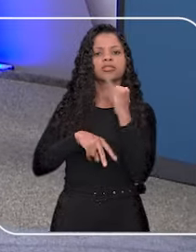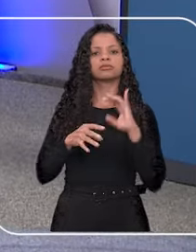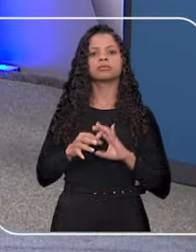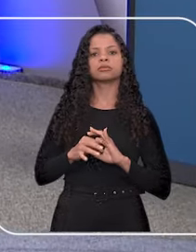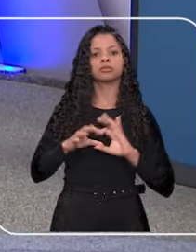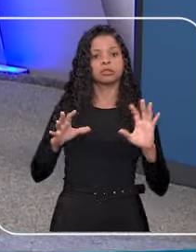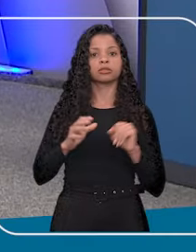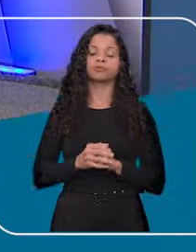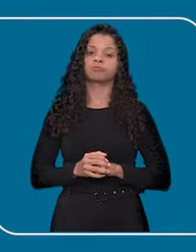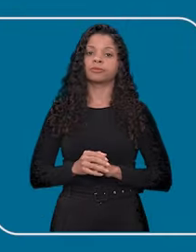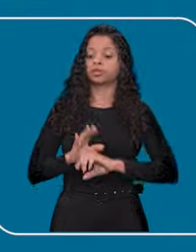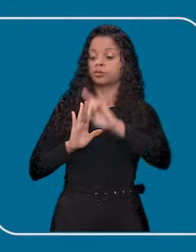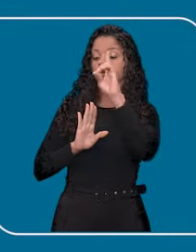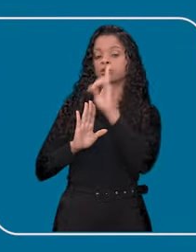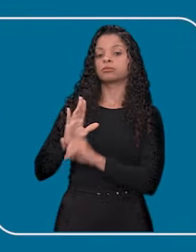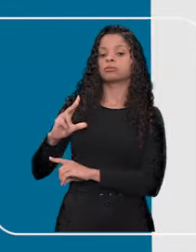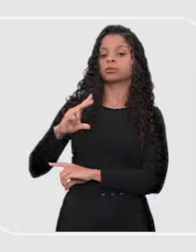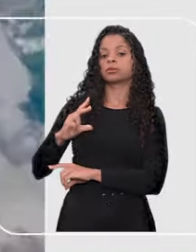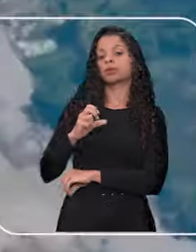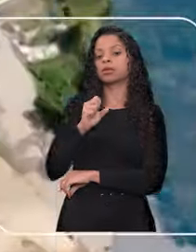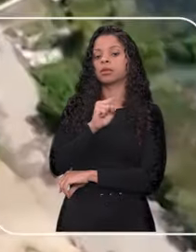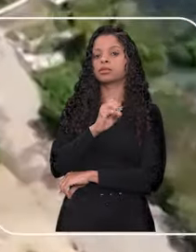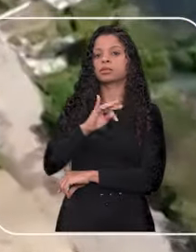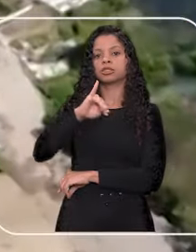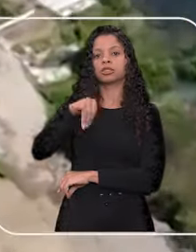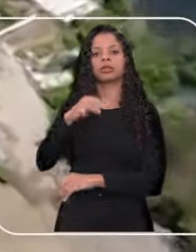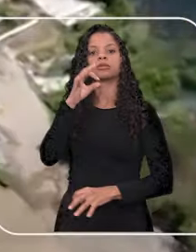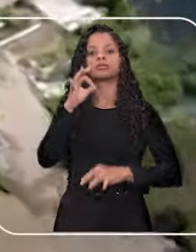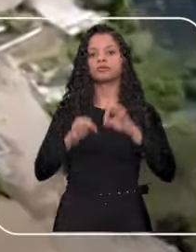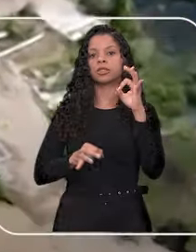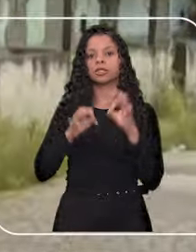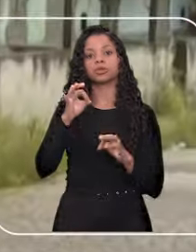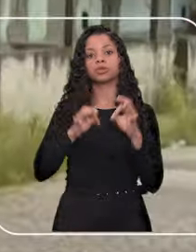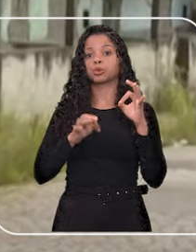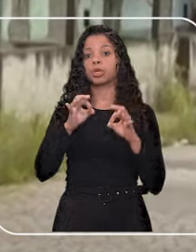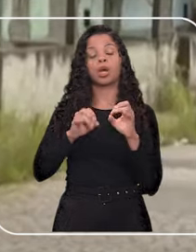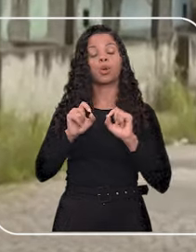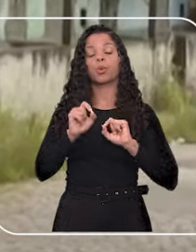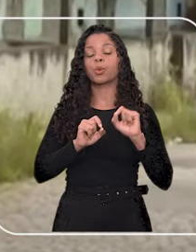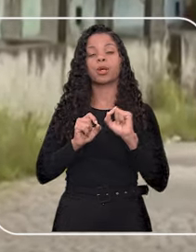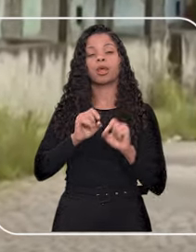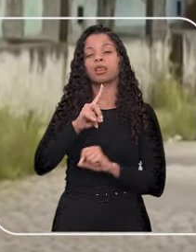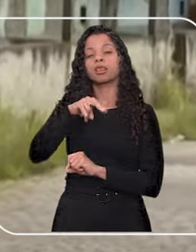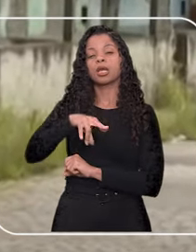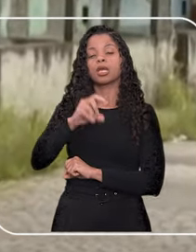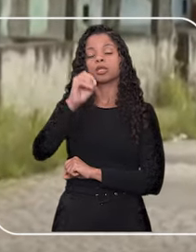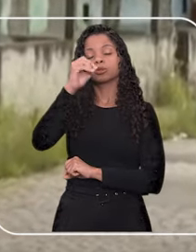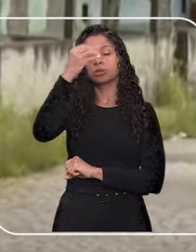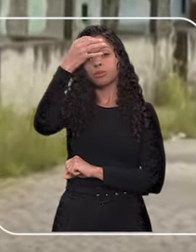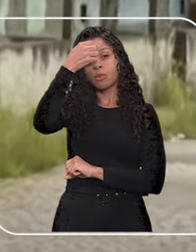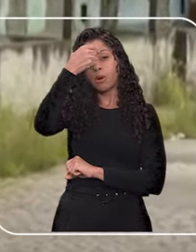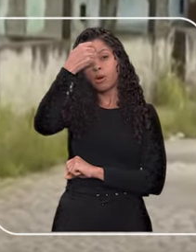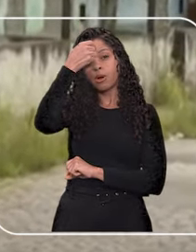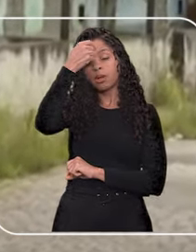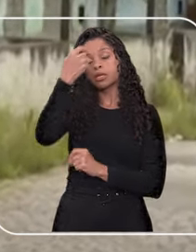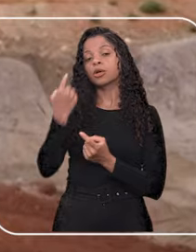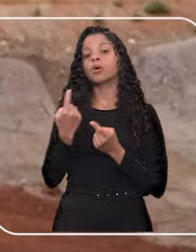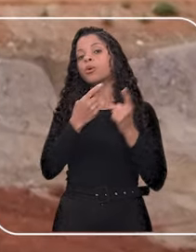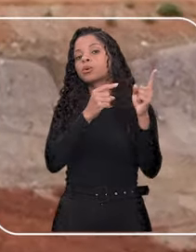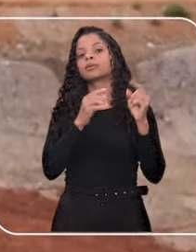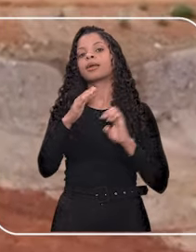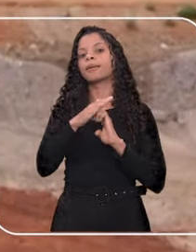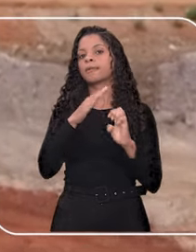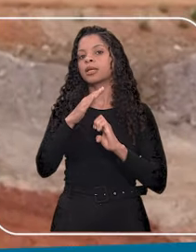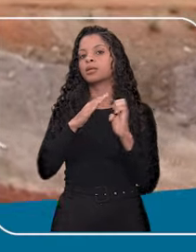vítima sessão de direito privado do STJ vai julgar ações de danos morais contra brasken por colapso de